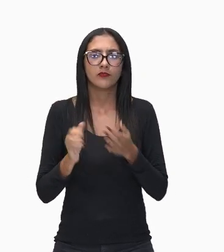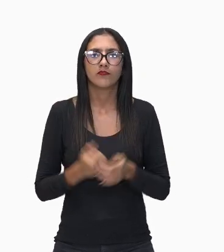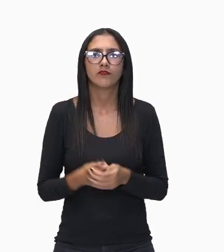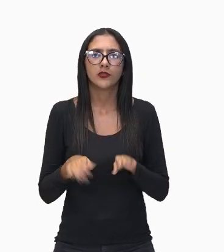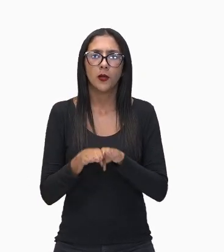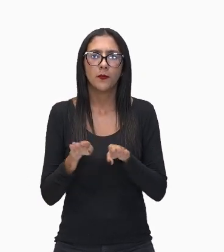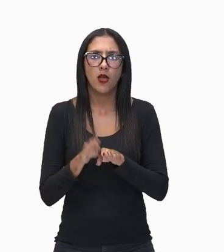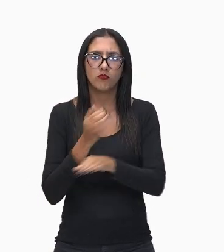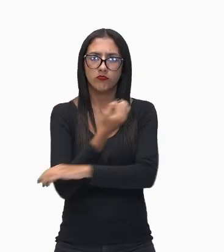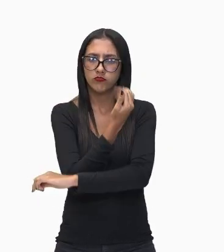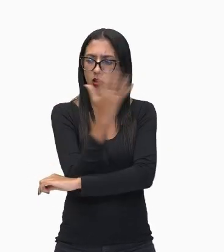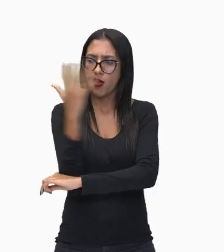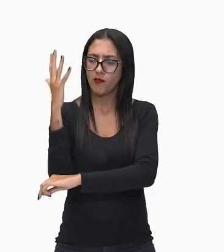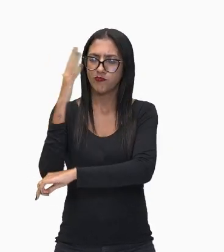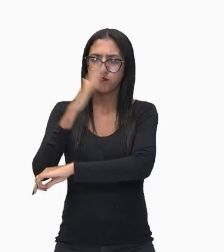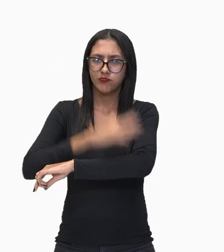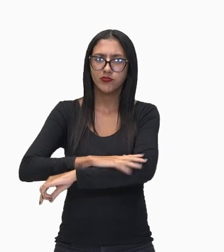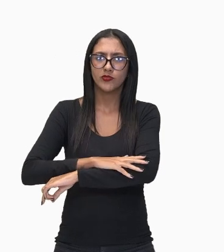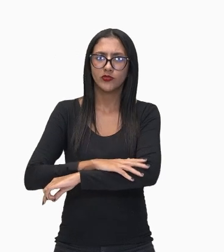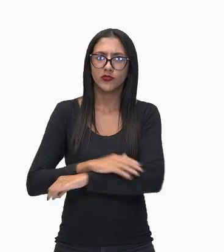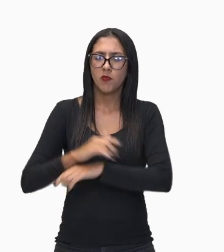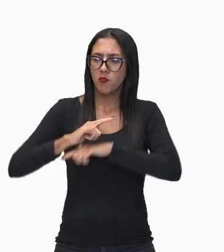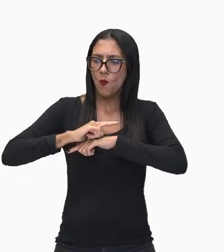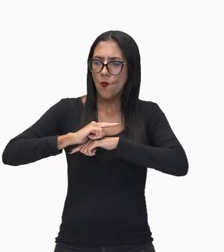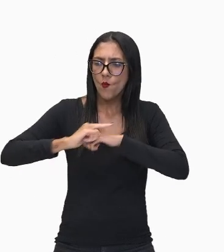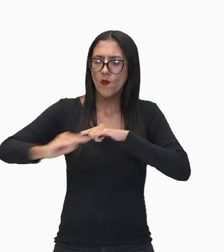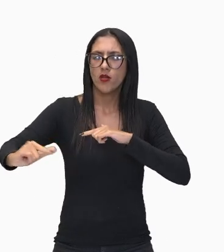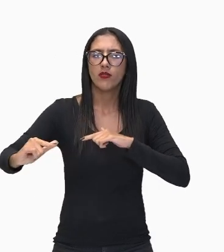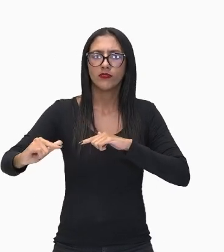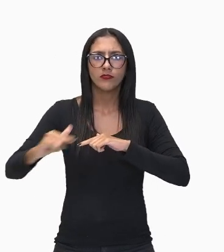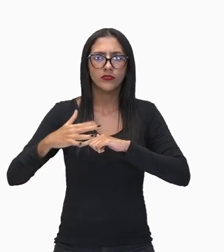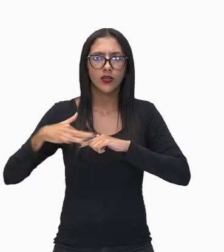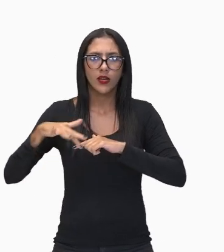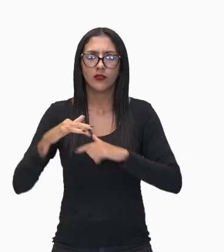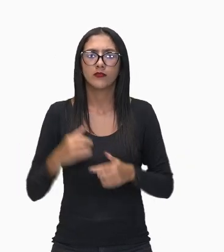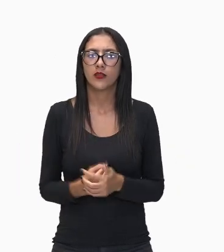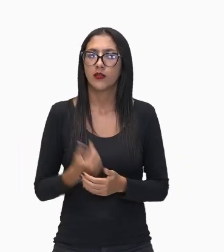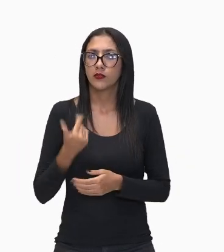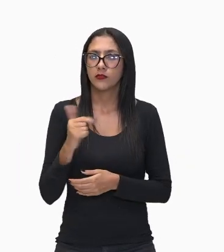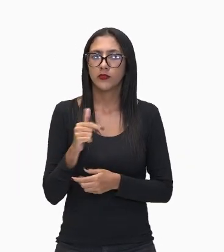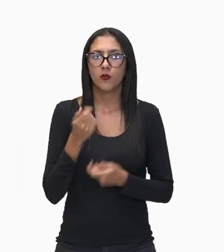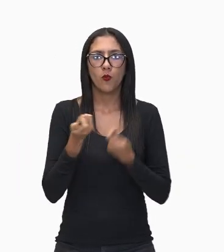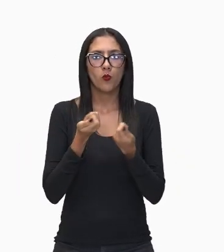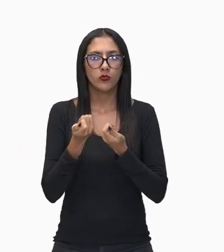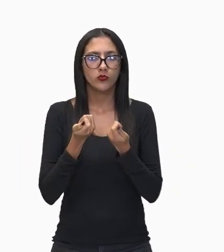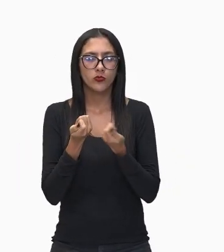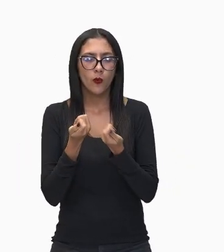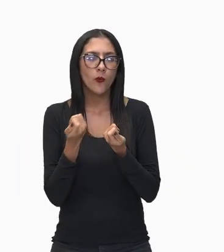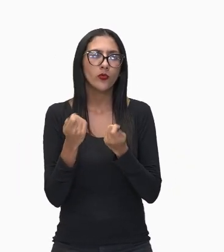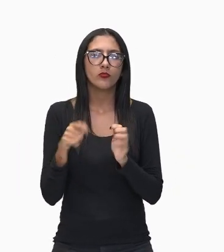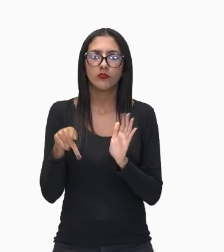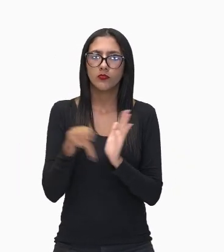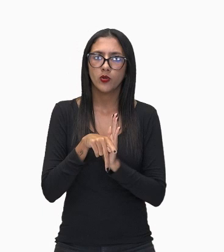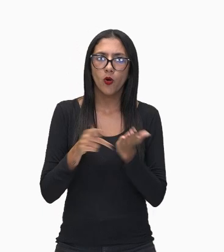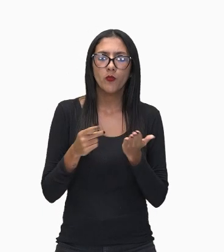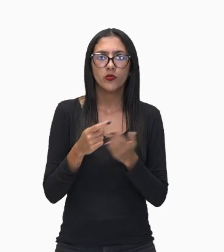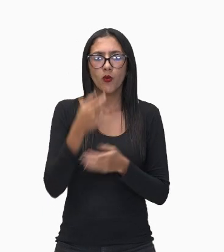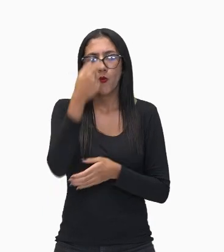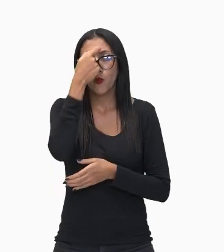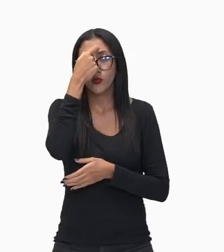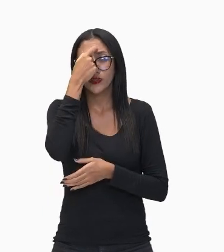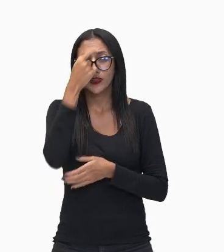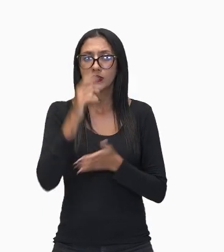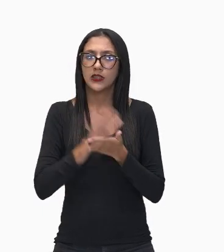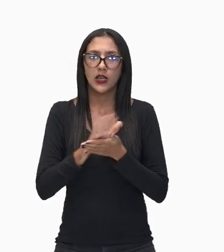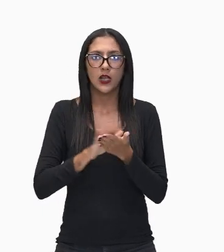ele ocorre de forma inadequada, né? Quando não há um planejamento, não há um manejo para o uso do